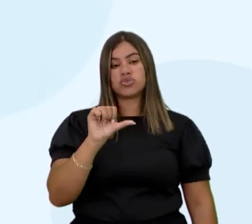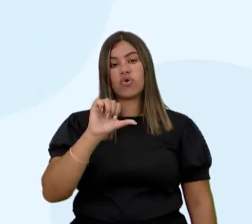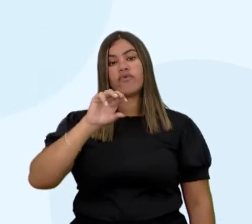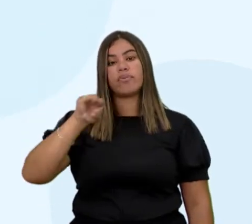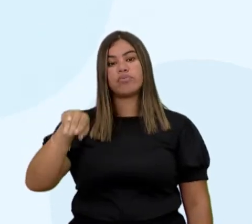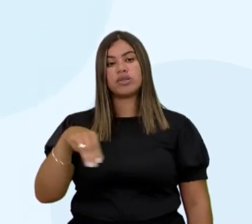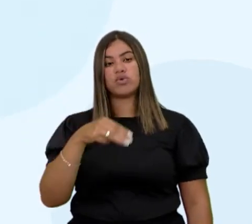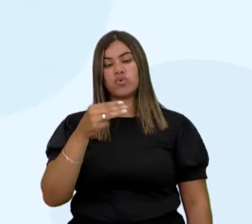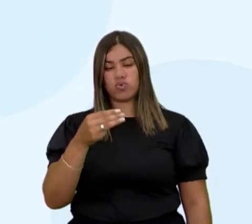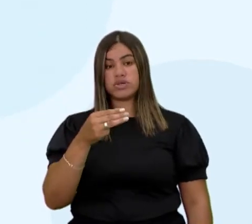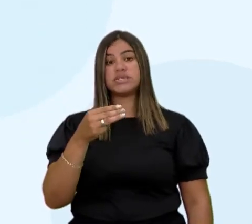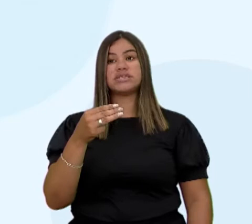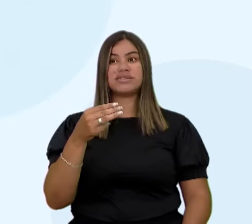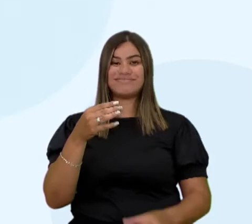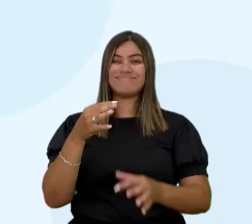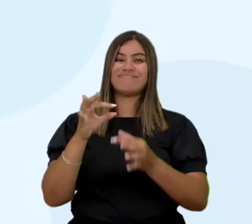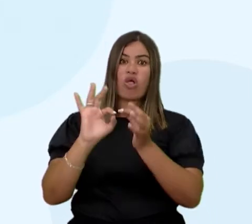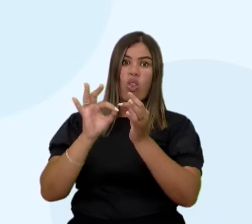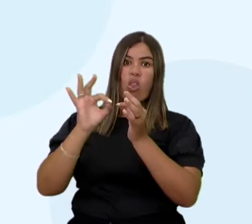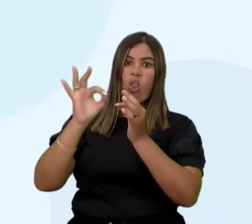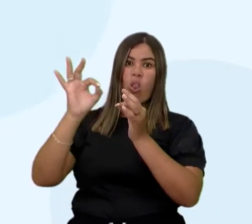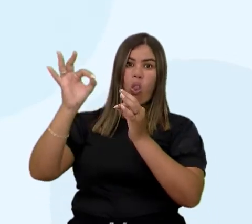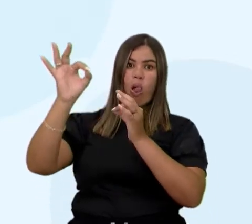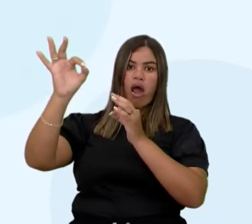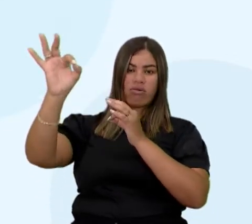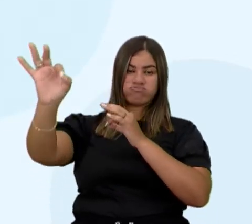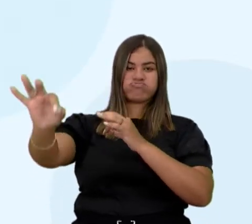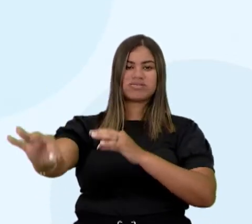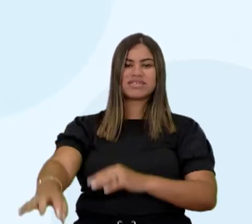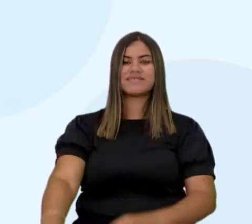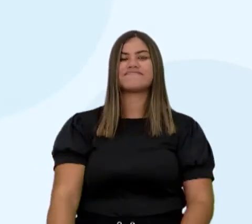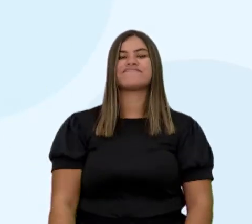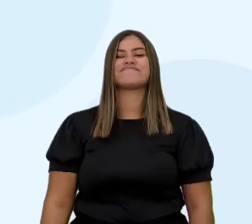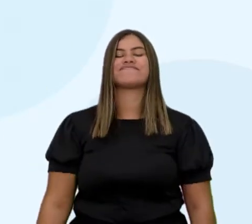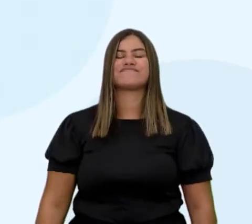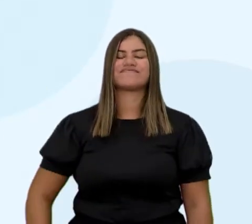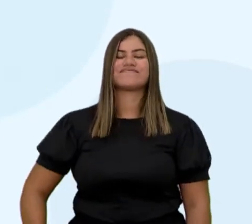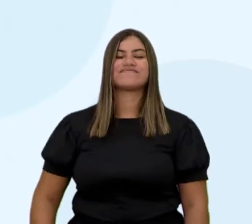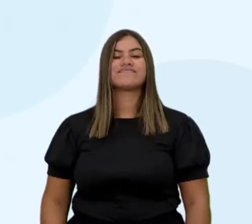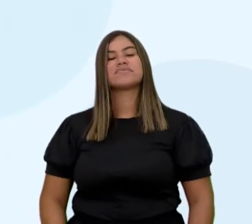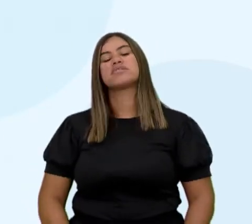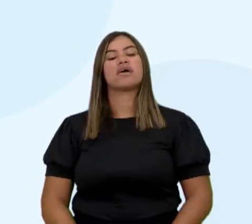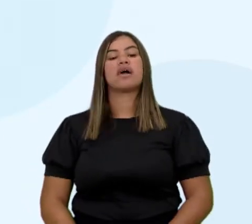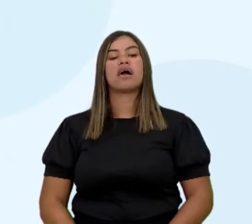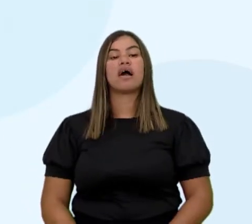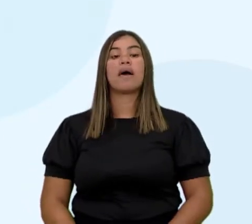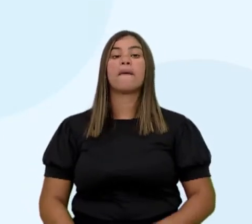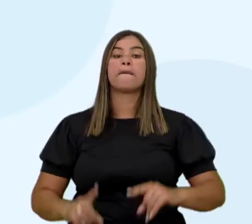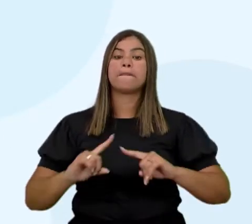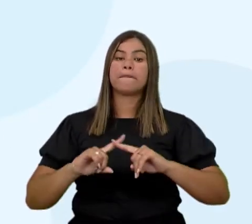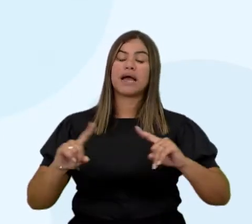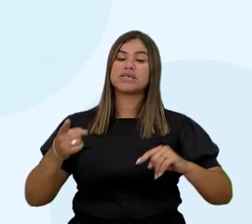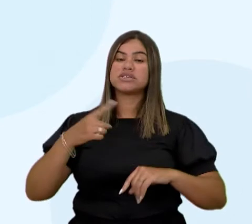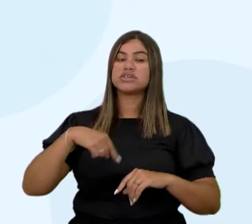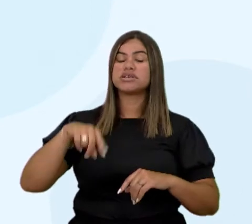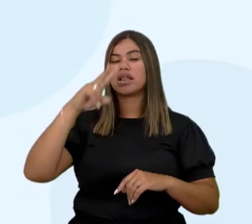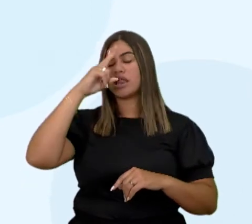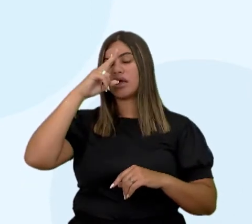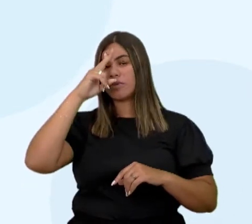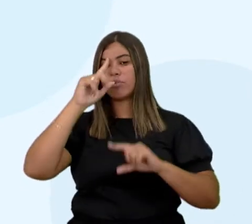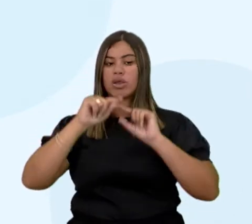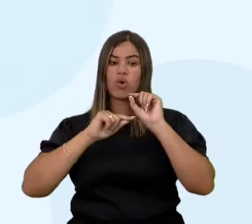17.987.547 quilômetros de distância e quase 18 milhões de quilômetros, né? Mas a gente tem que lembrar que quando a gente fala